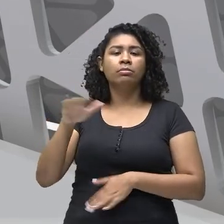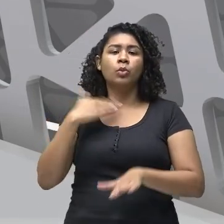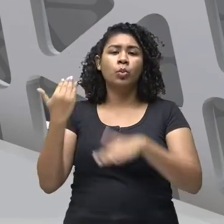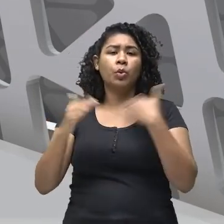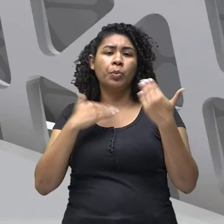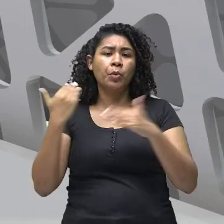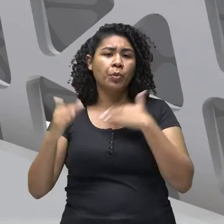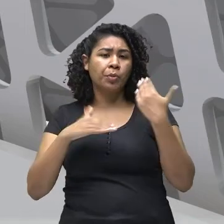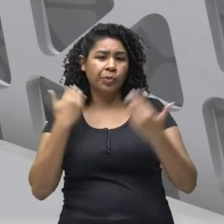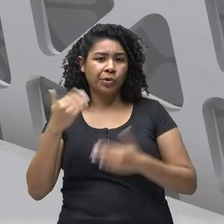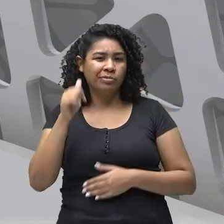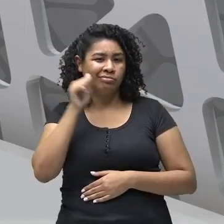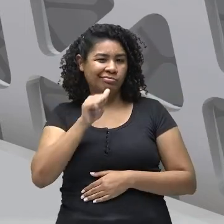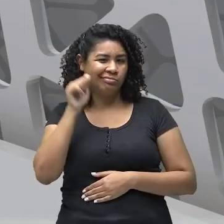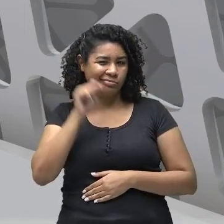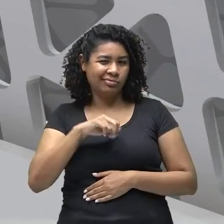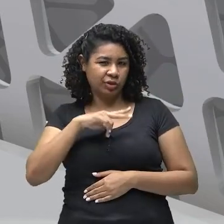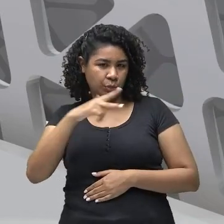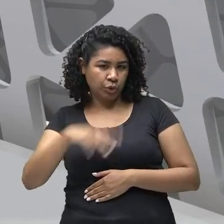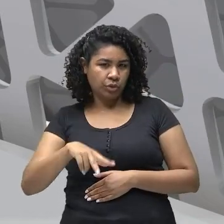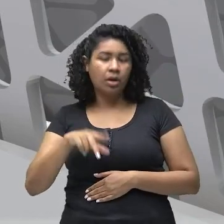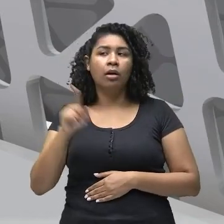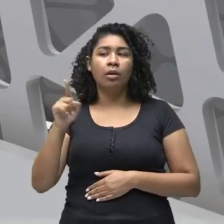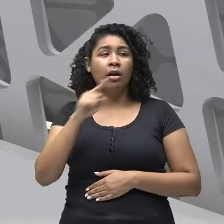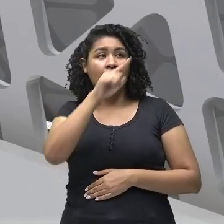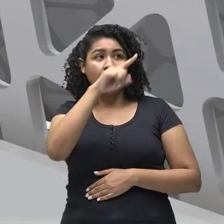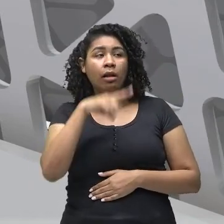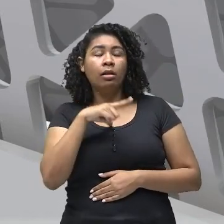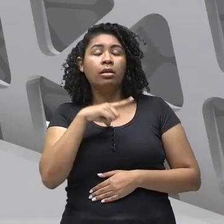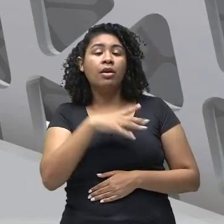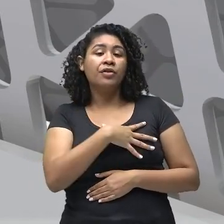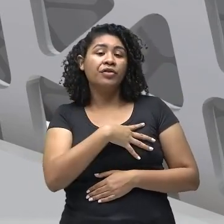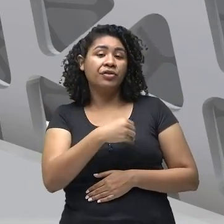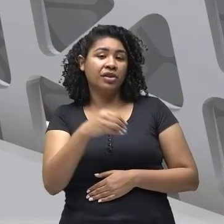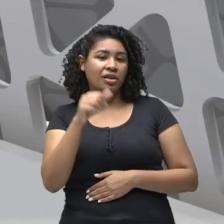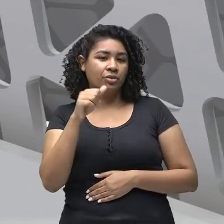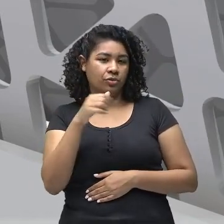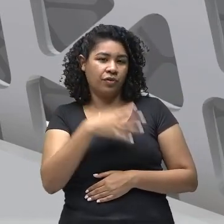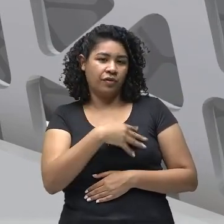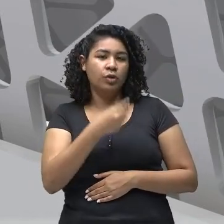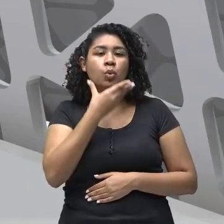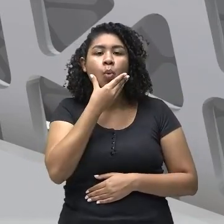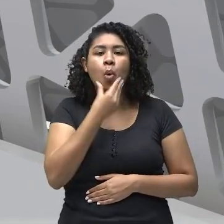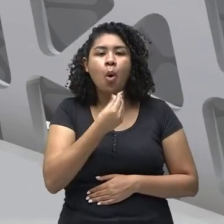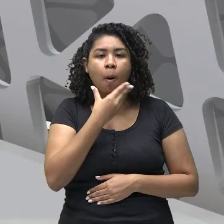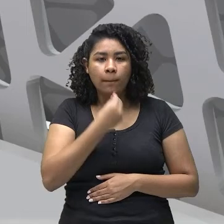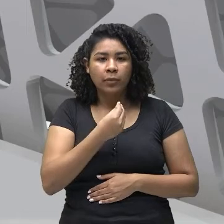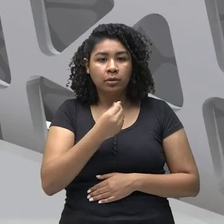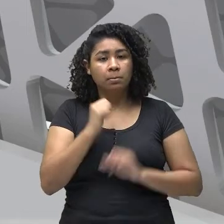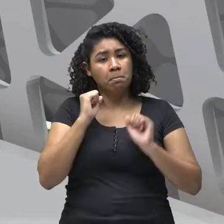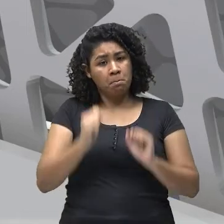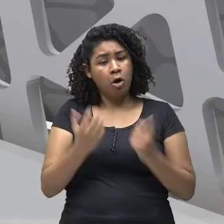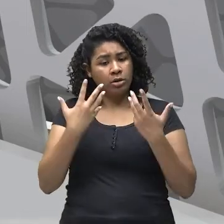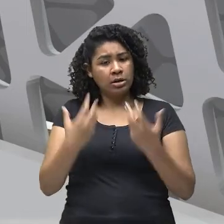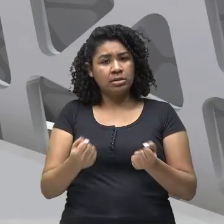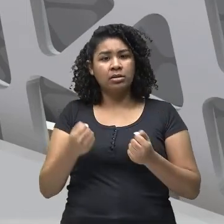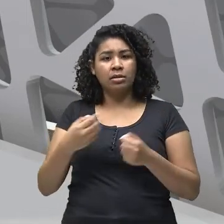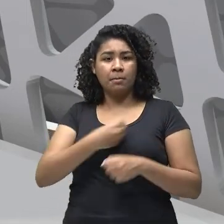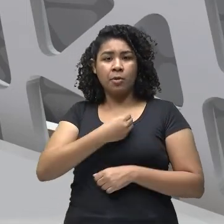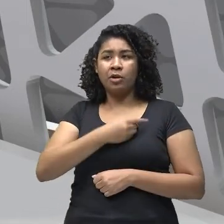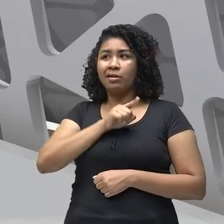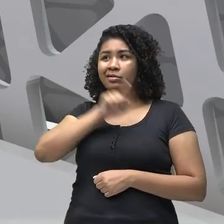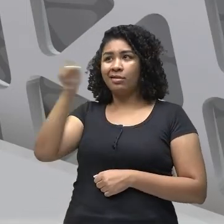princesa portuguesa que foi para a Alemanha teve um filho lá, um filho homem que poderia assumir o trono. Mas lá tem muitos